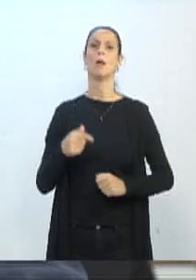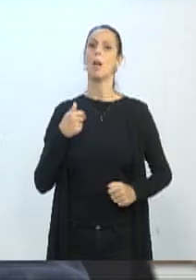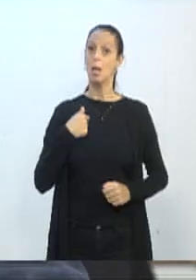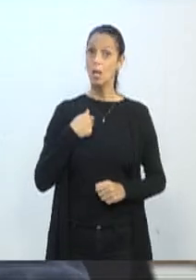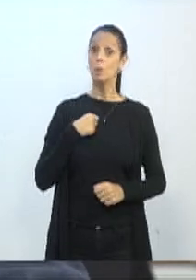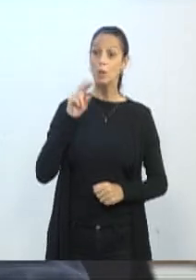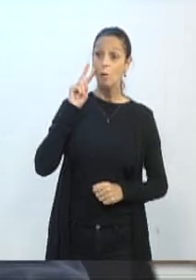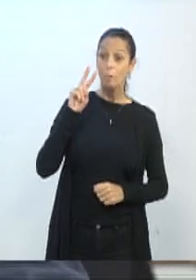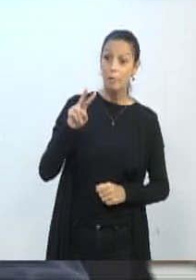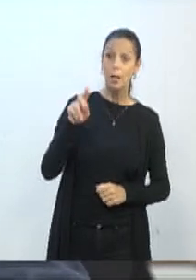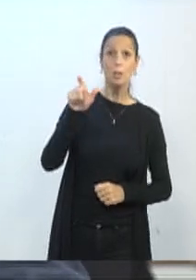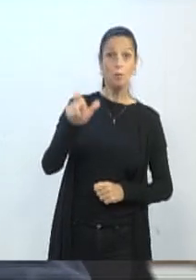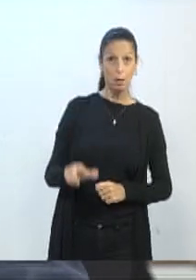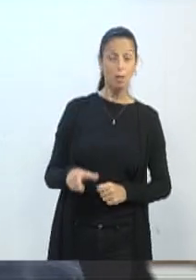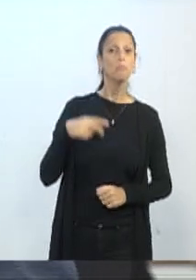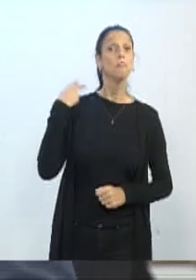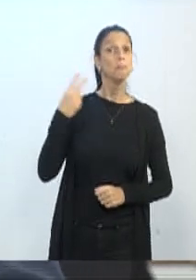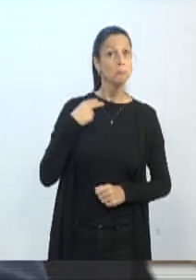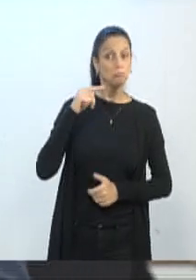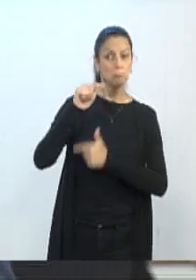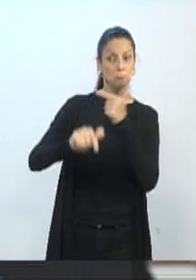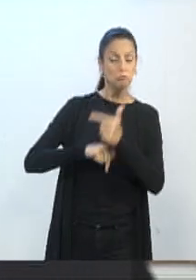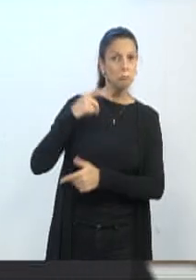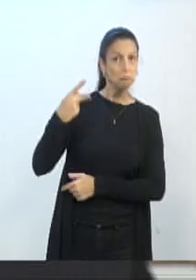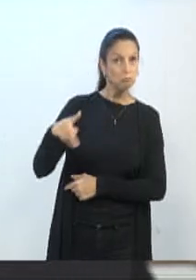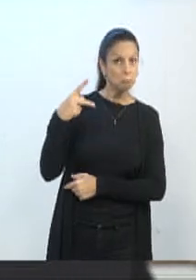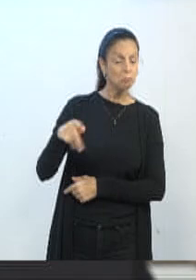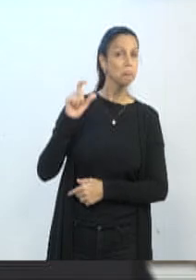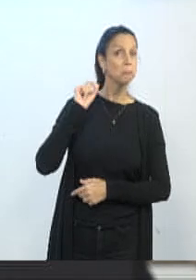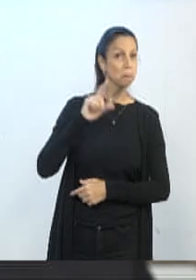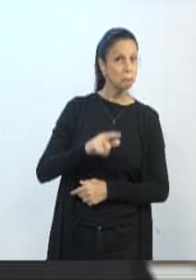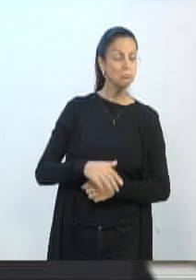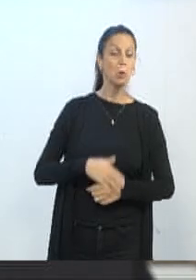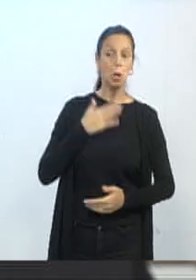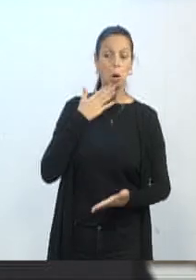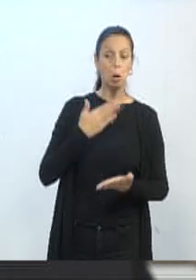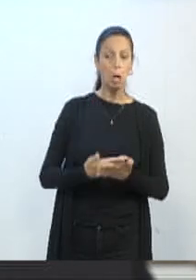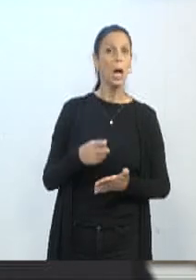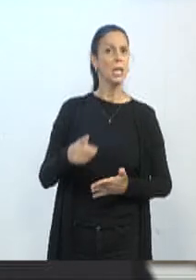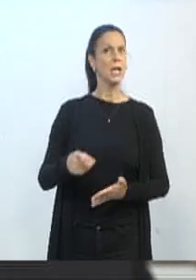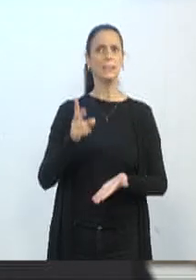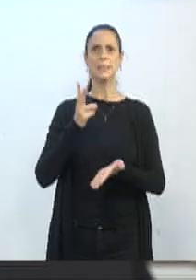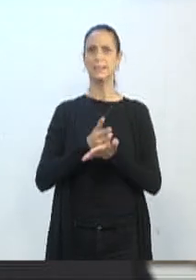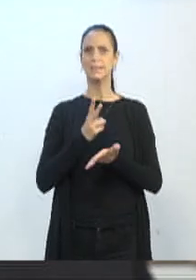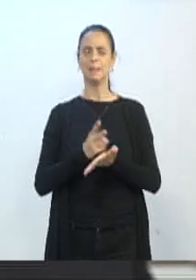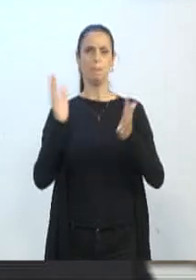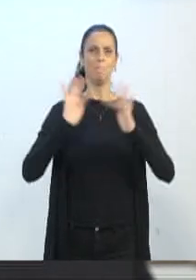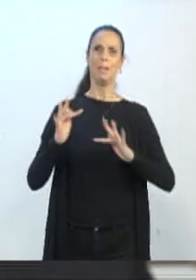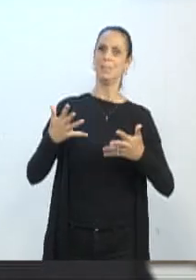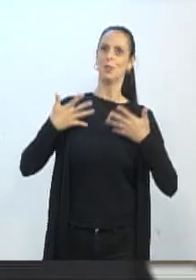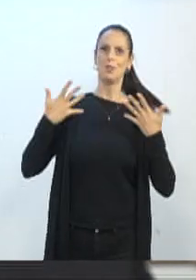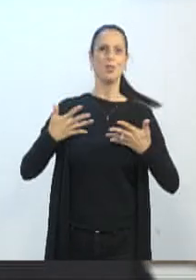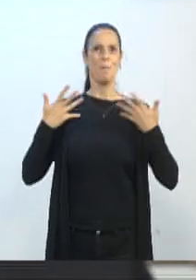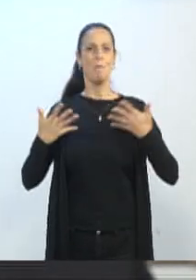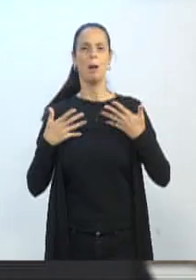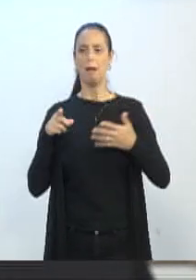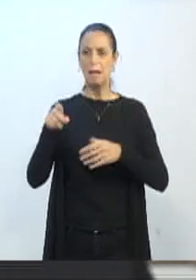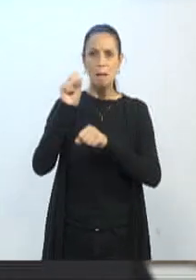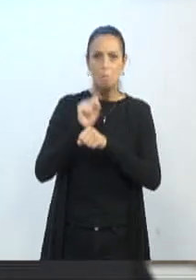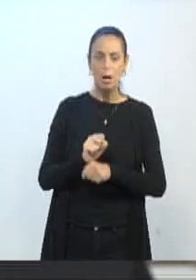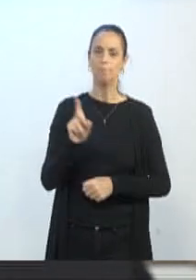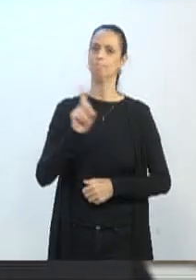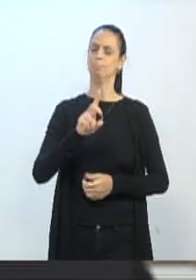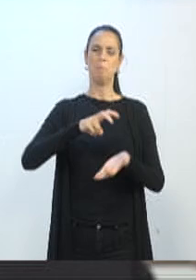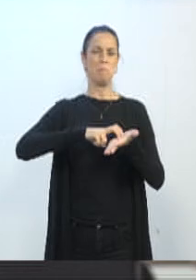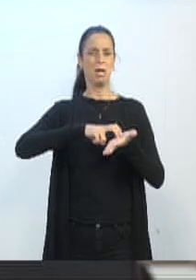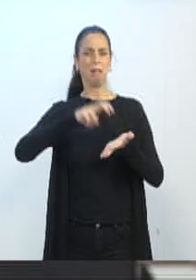acompanhado ao longo do último ano o trabalho do vereador Maurício gol e ele entusiasmado ele não para é de manhã